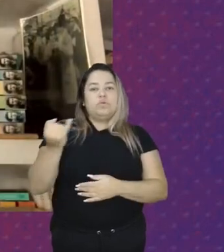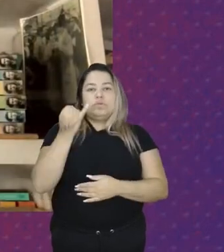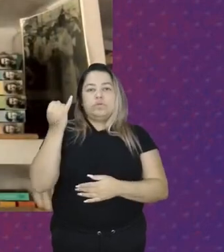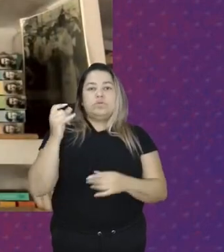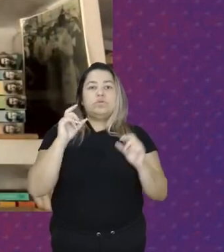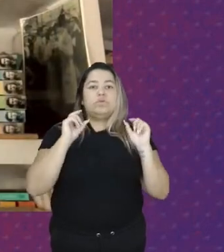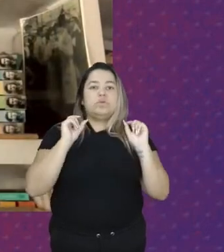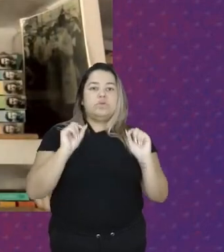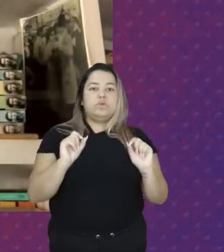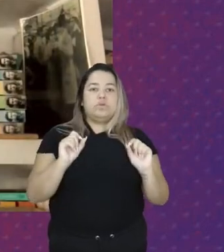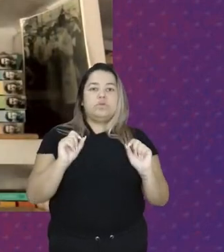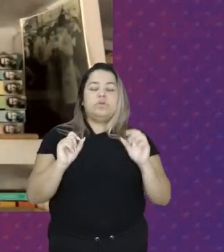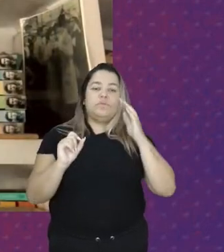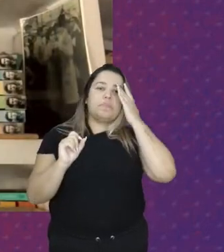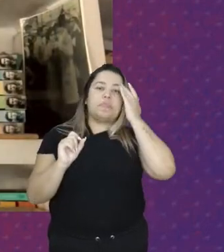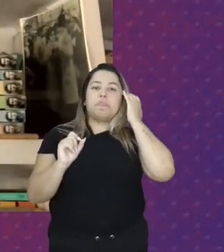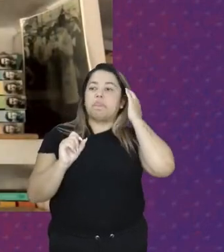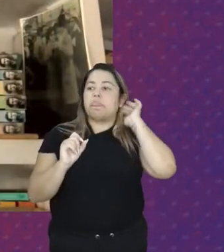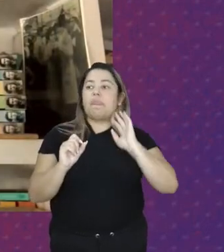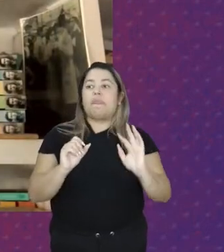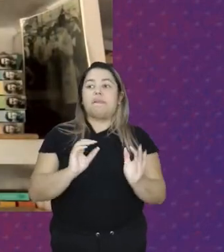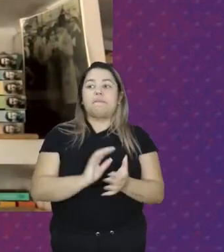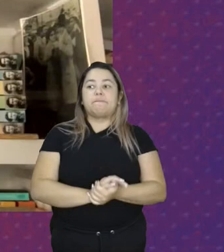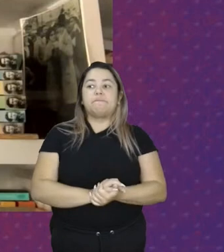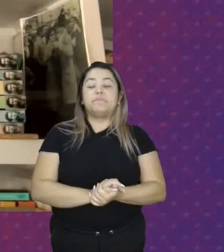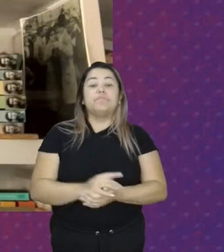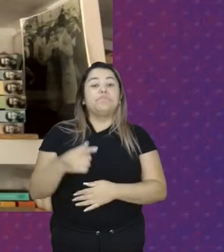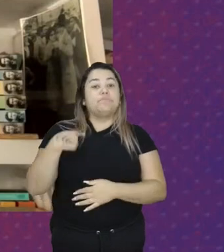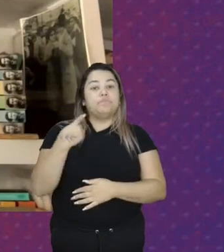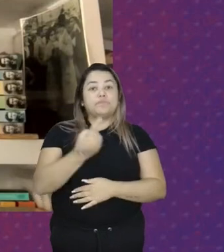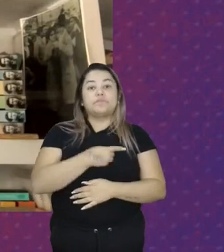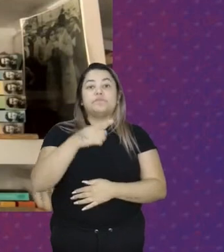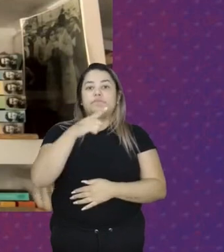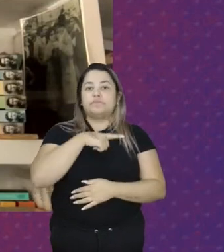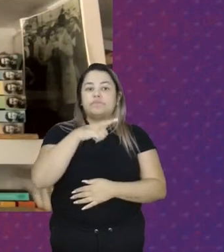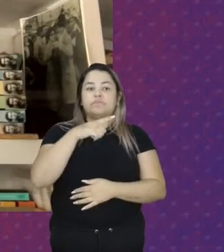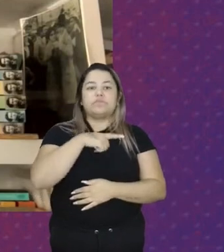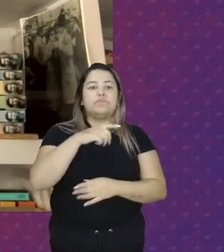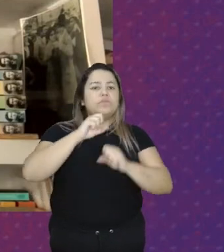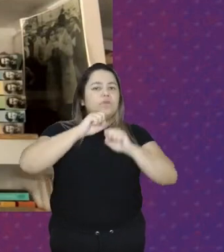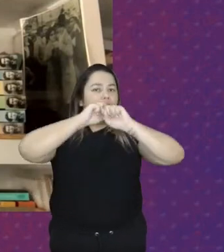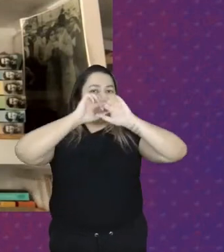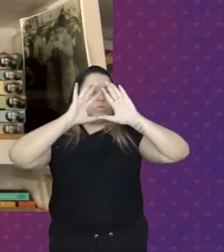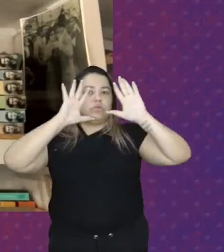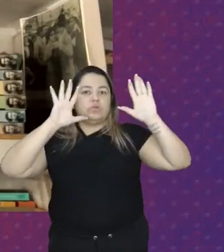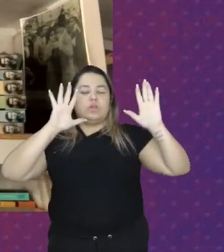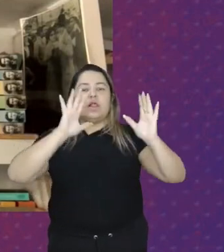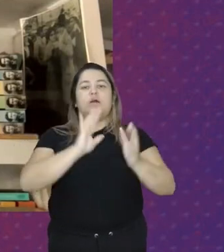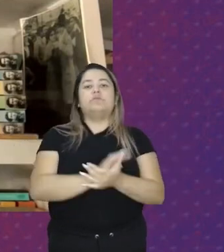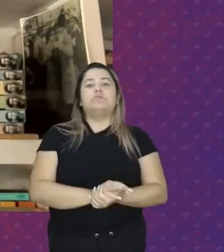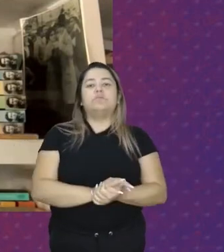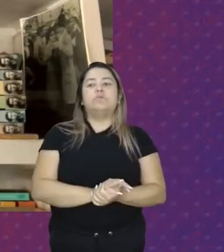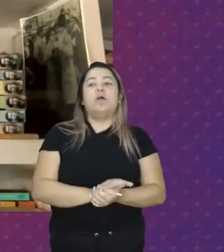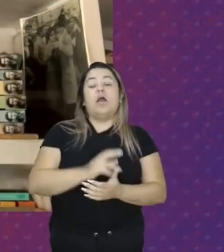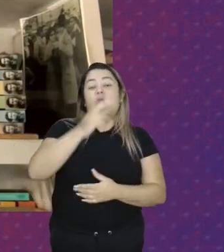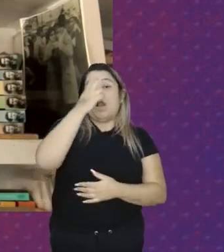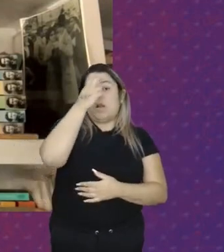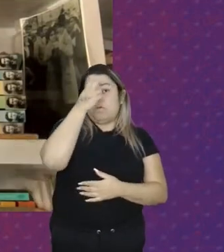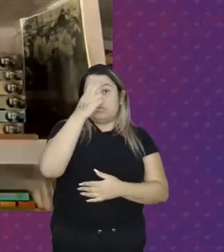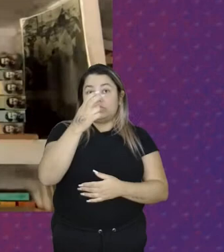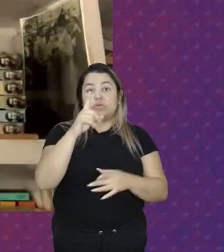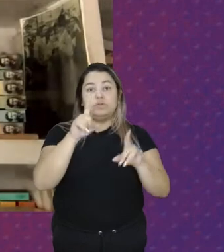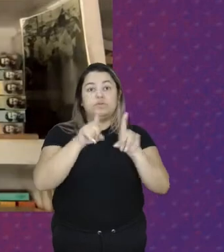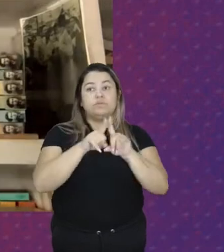importante que nós tenhamos isso muito claro. A cultura,